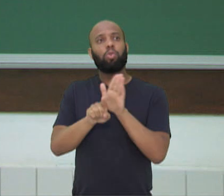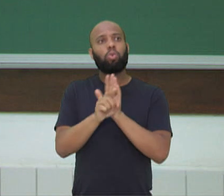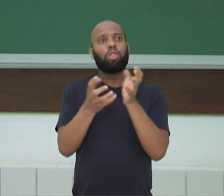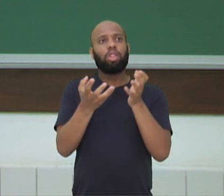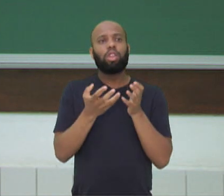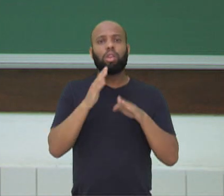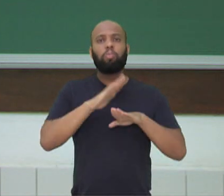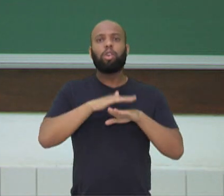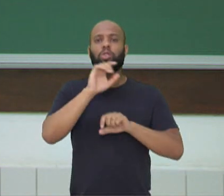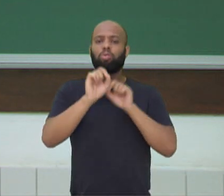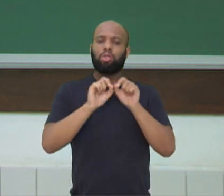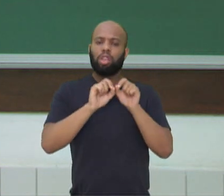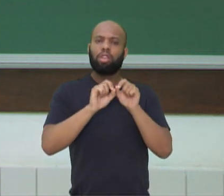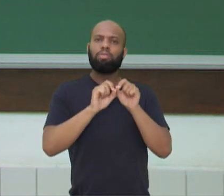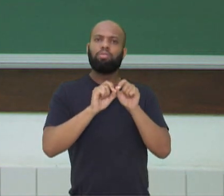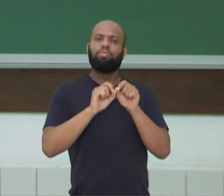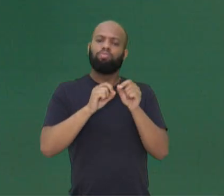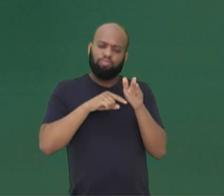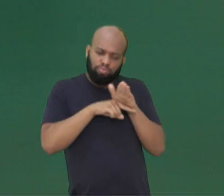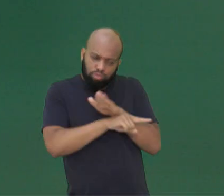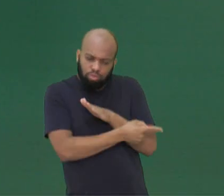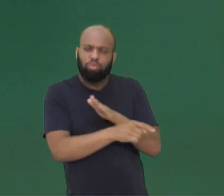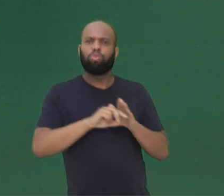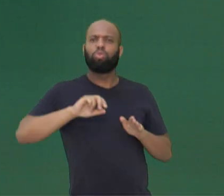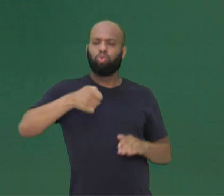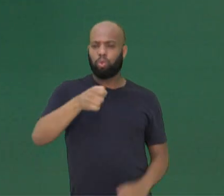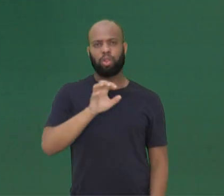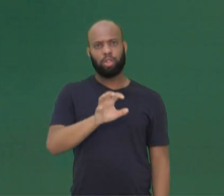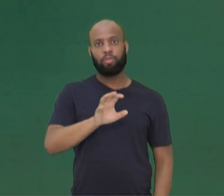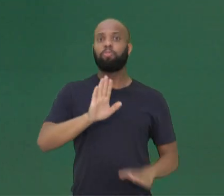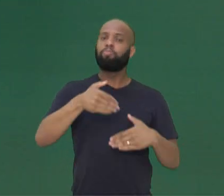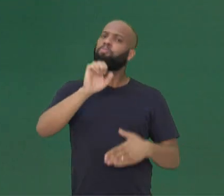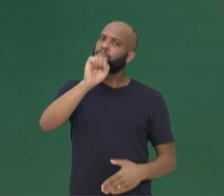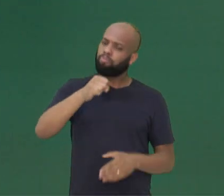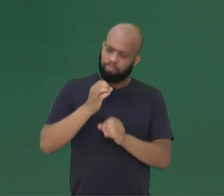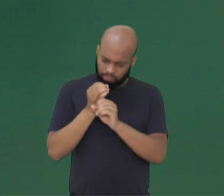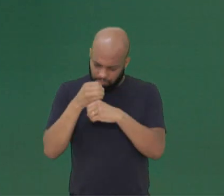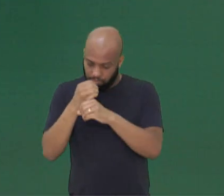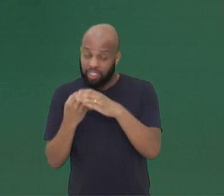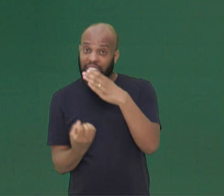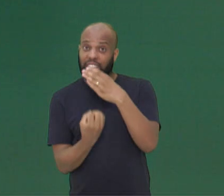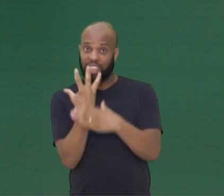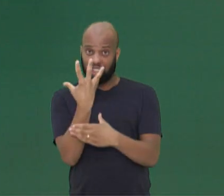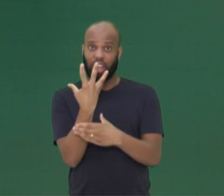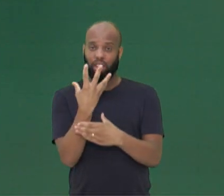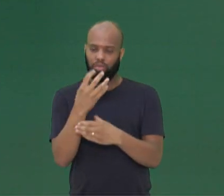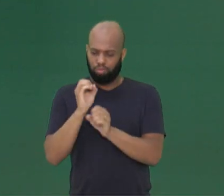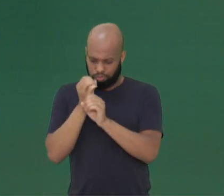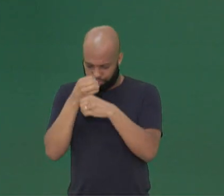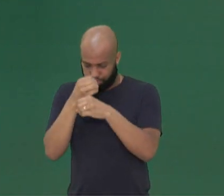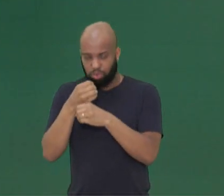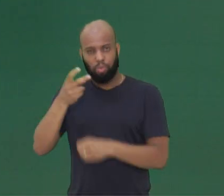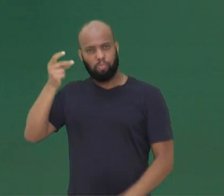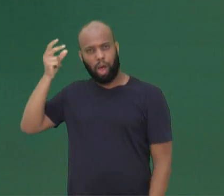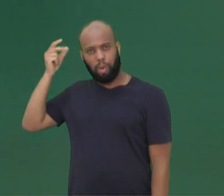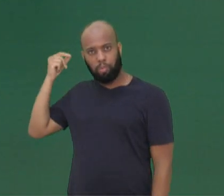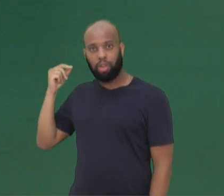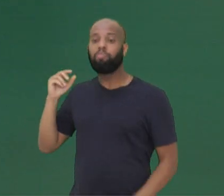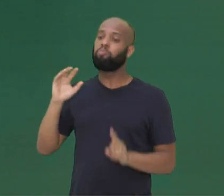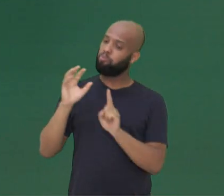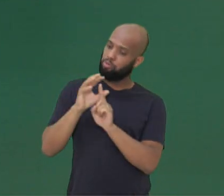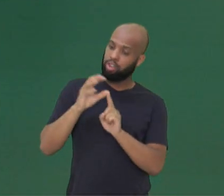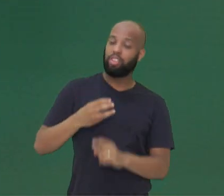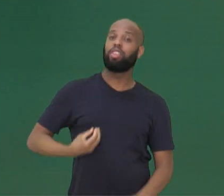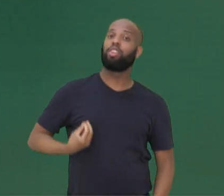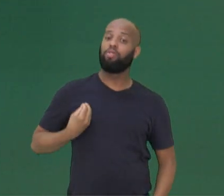nessa invenção que é muito antiga. Então, sim, o microscópio, essa invenção, embora antiga, afeta a nossa